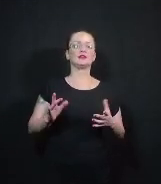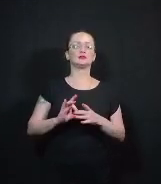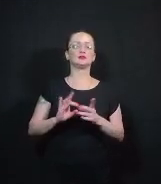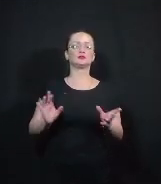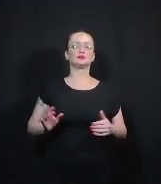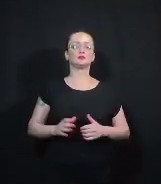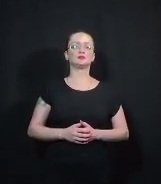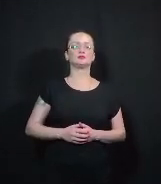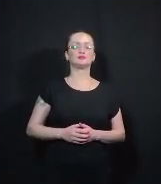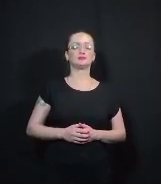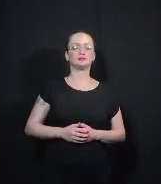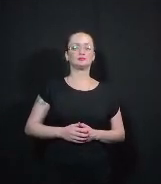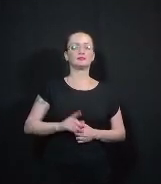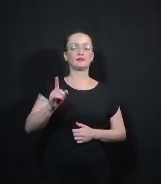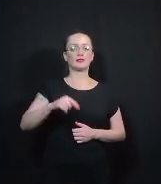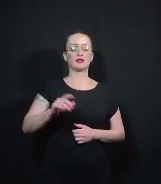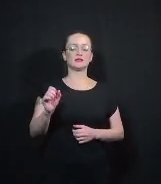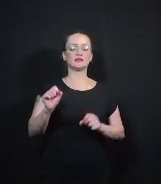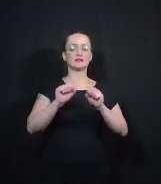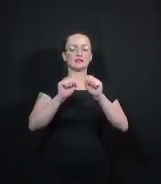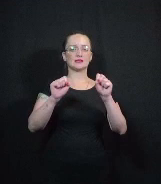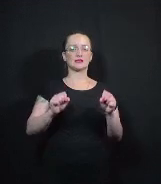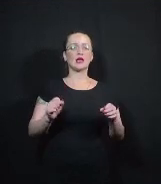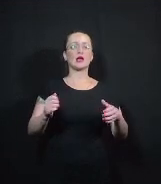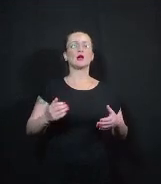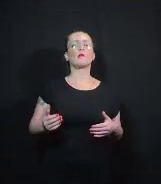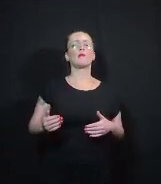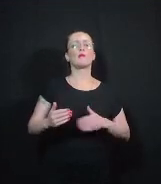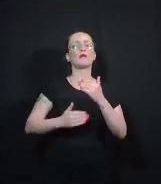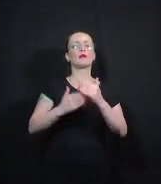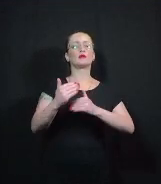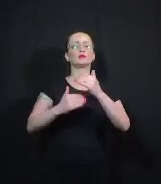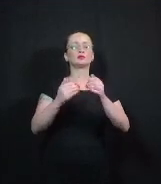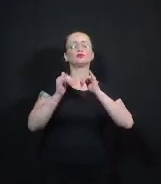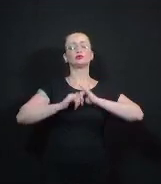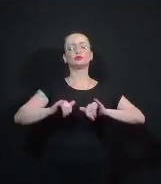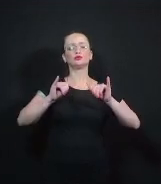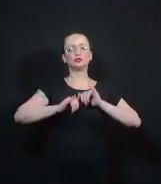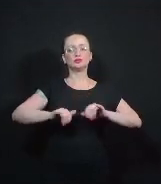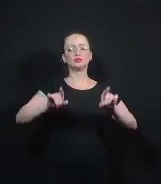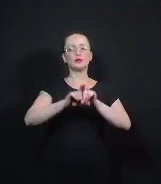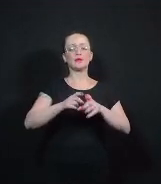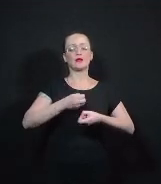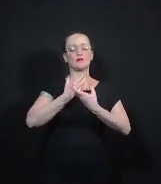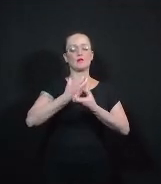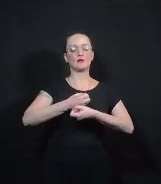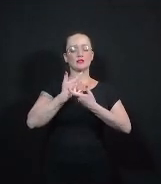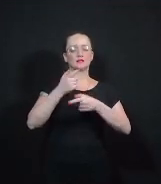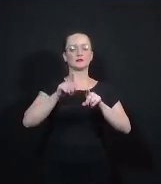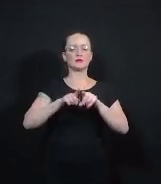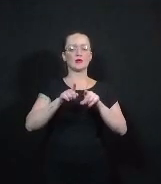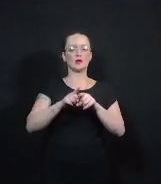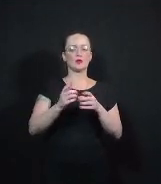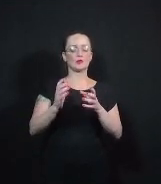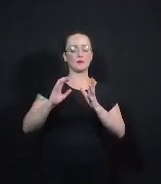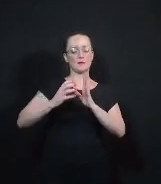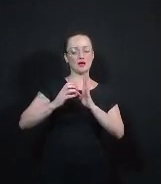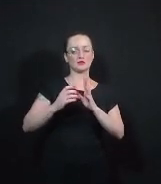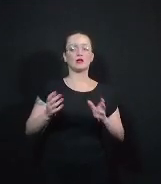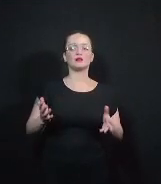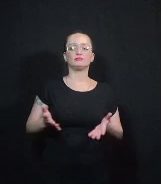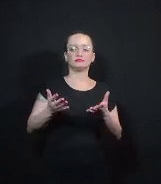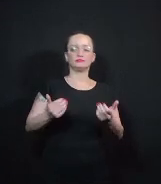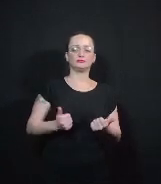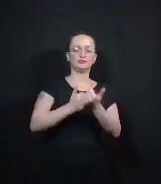esses ecossistemas, produtores de notícias e informações hiperpartidárias alimentam